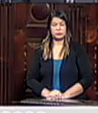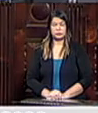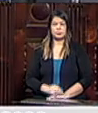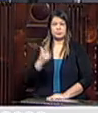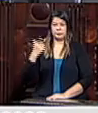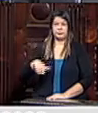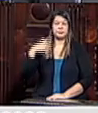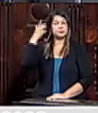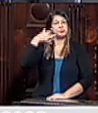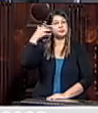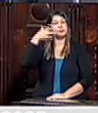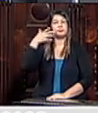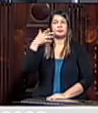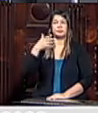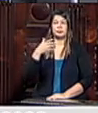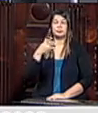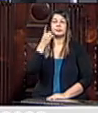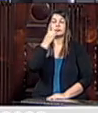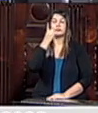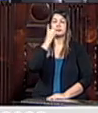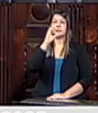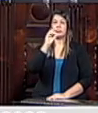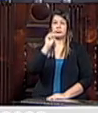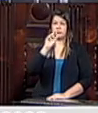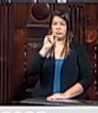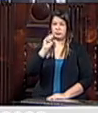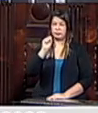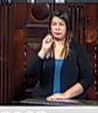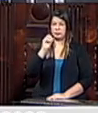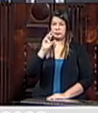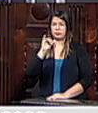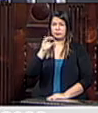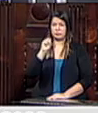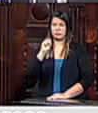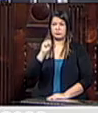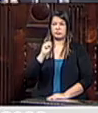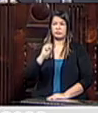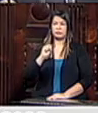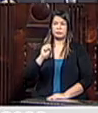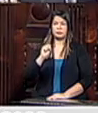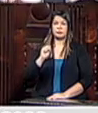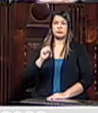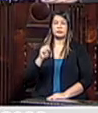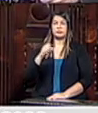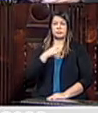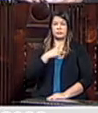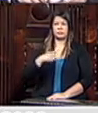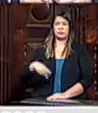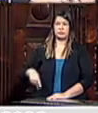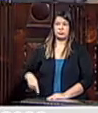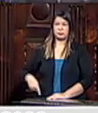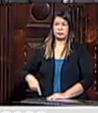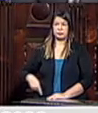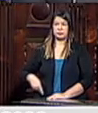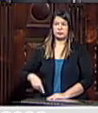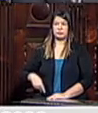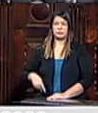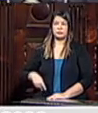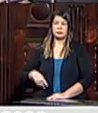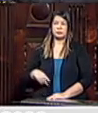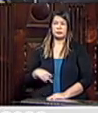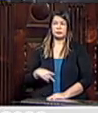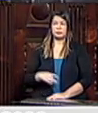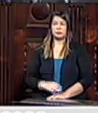Próximo orador, deputado Carlos Osório, e a presidência